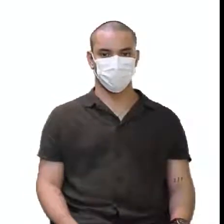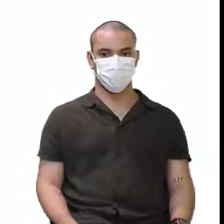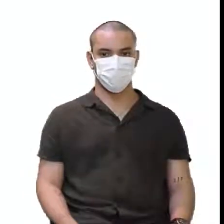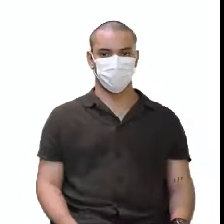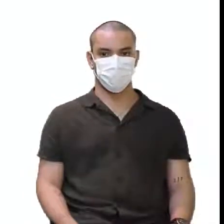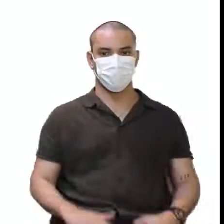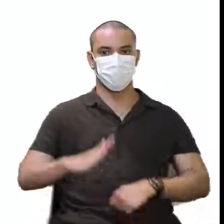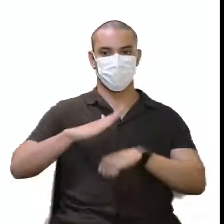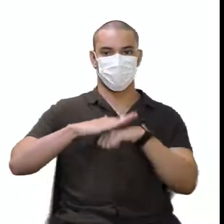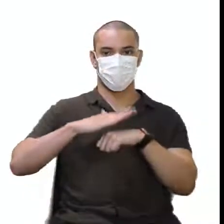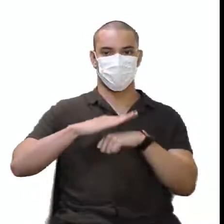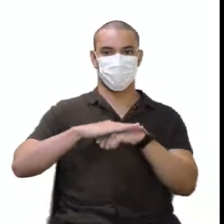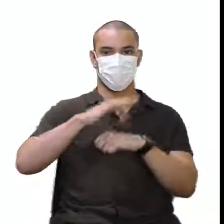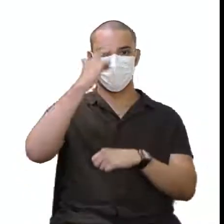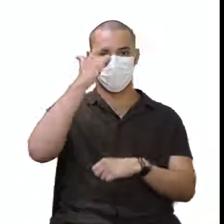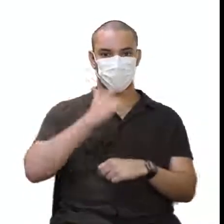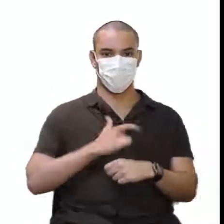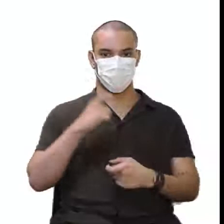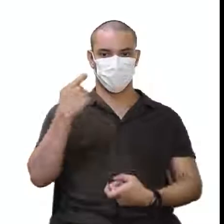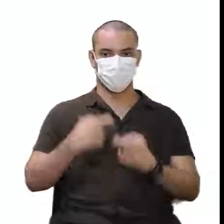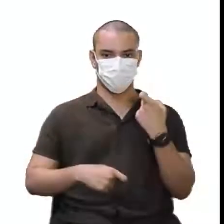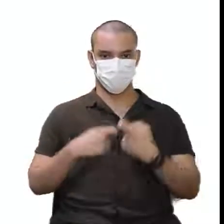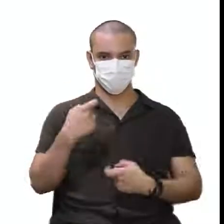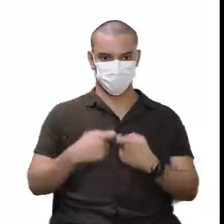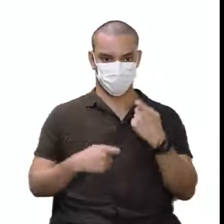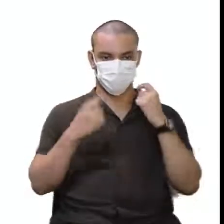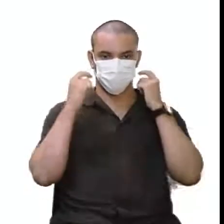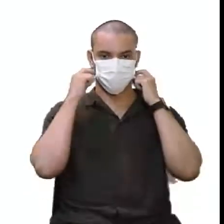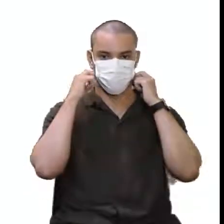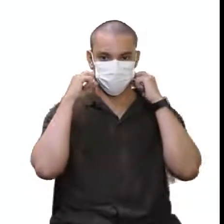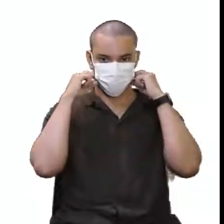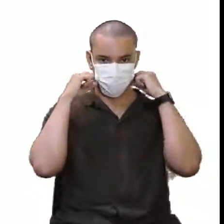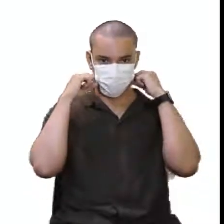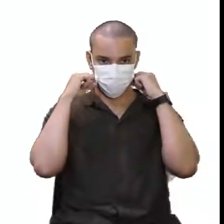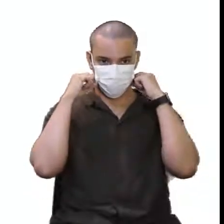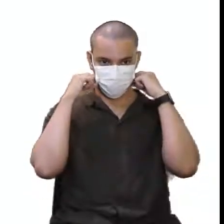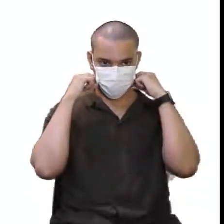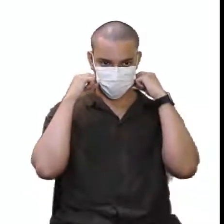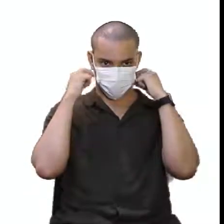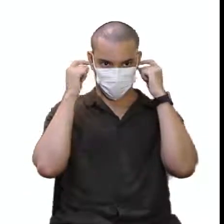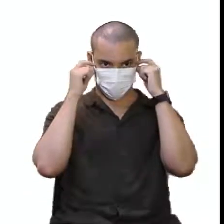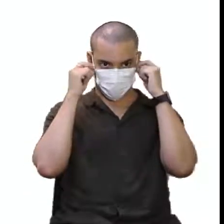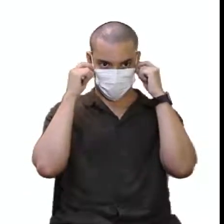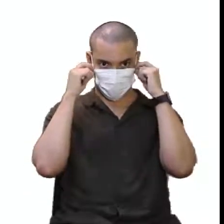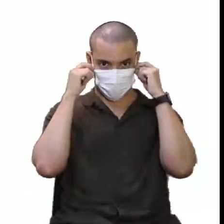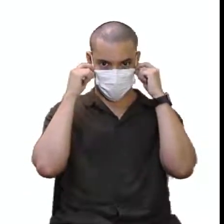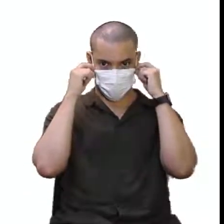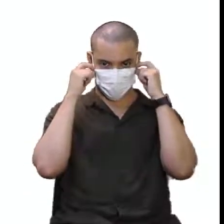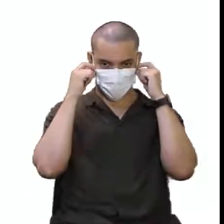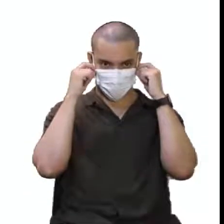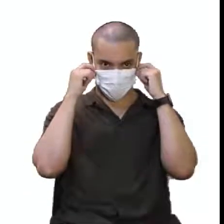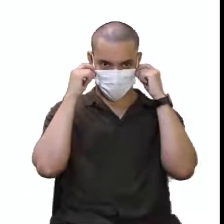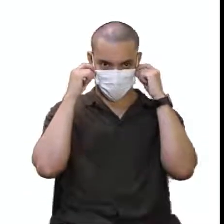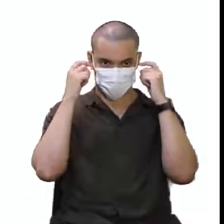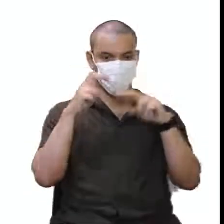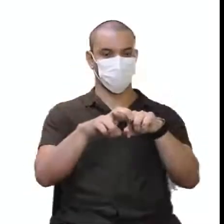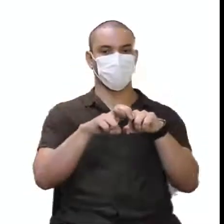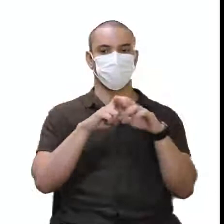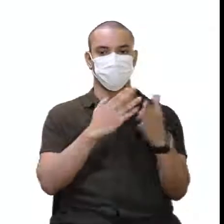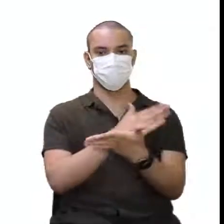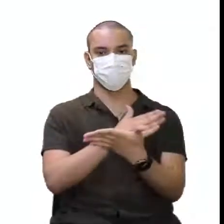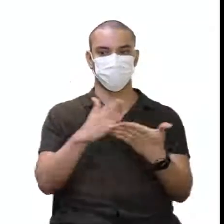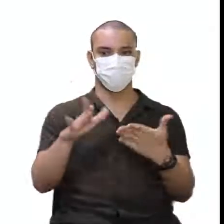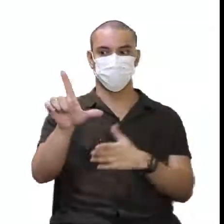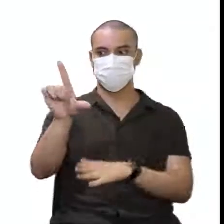a autofecundação. Produz, então, uma progênie muito numerosa, então ele começou a selecionar.